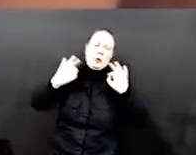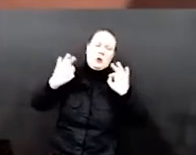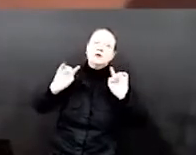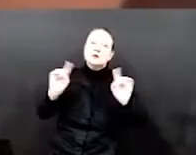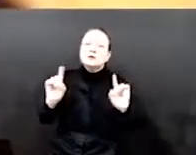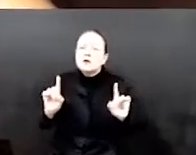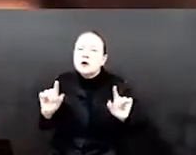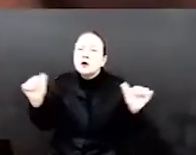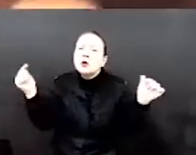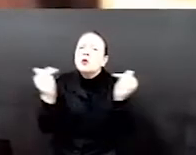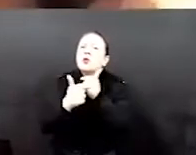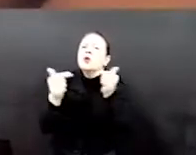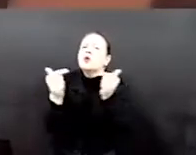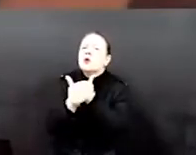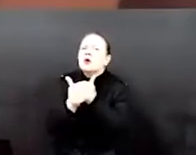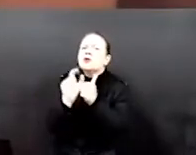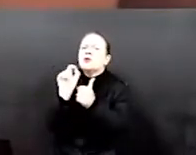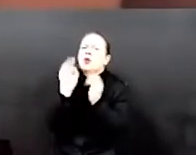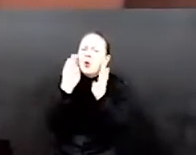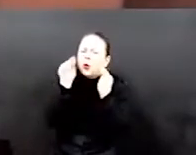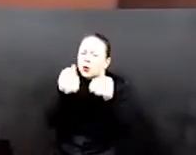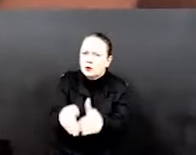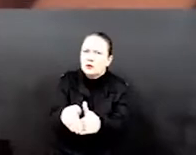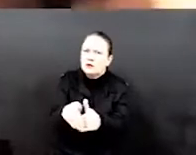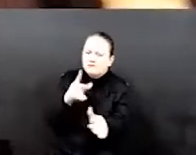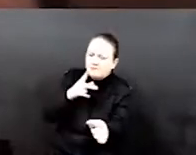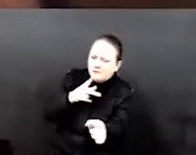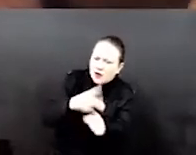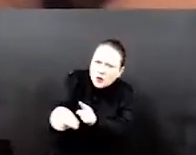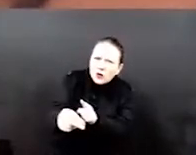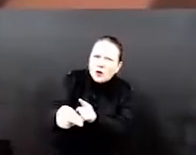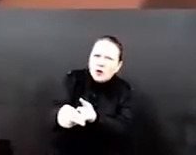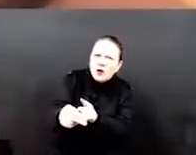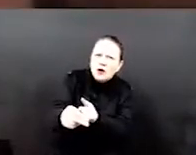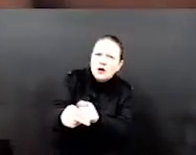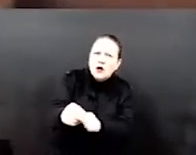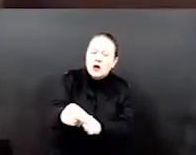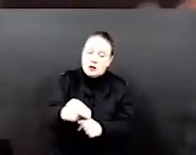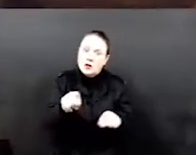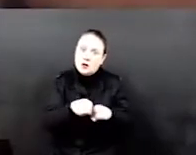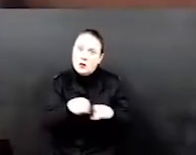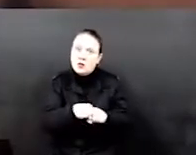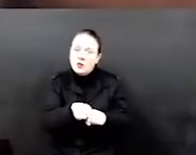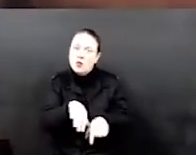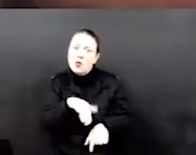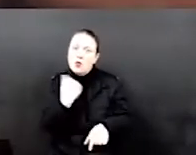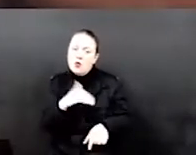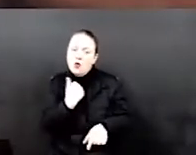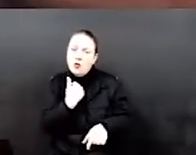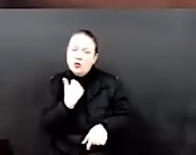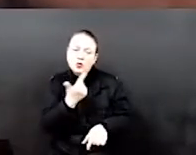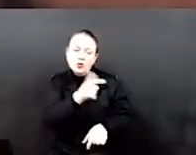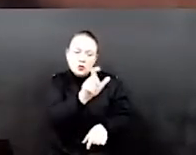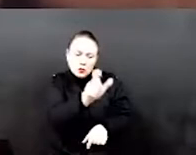não é o riso sobre, né, a vitória sobre a morte do outro, né, acreditar que tem alienação